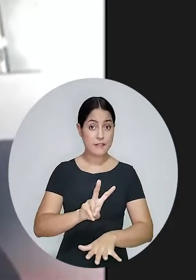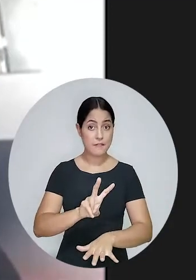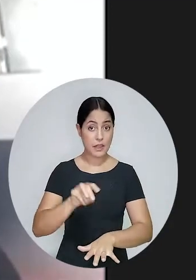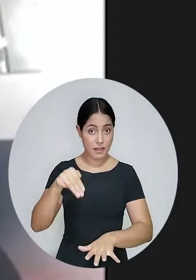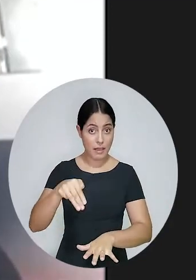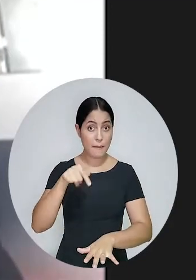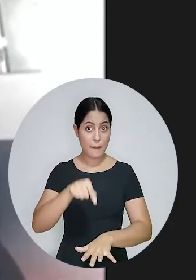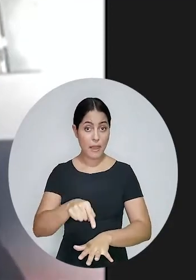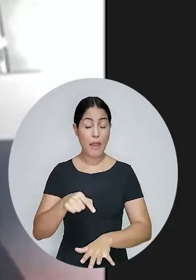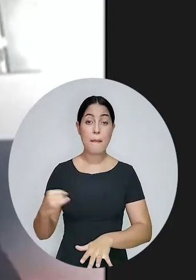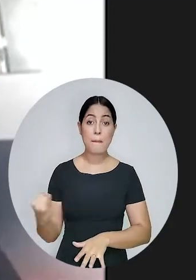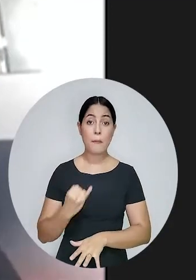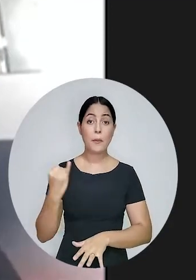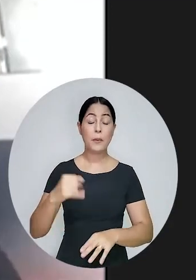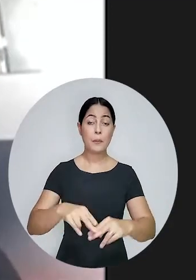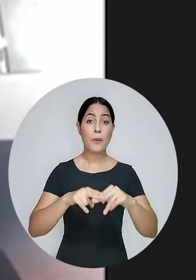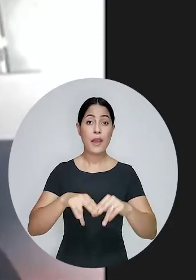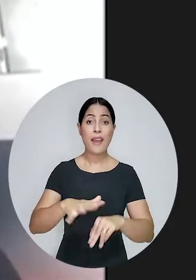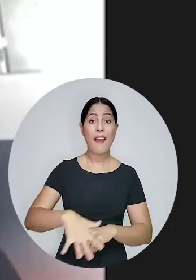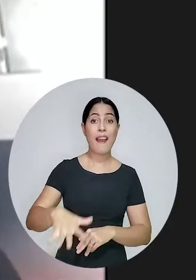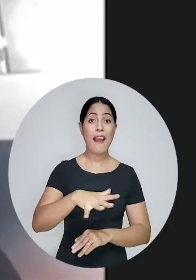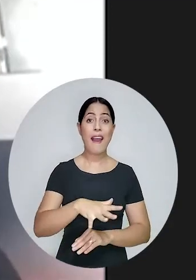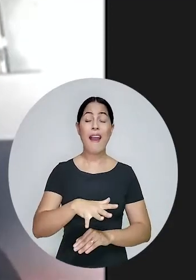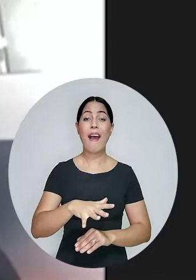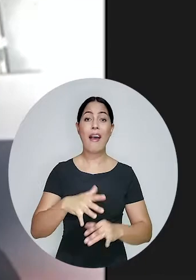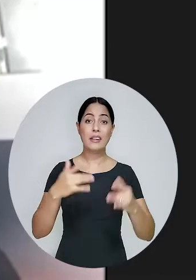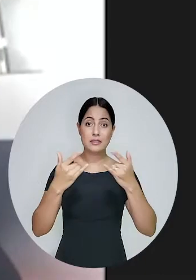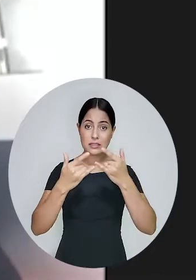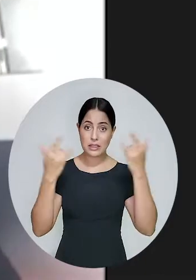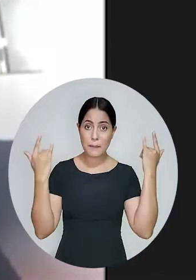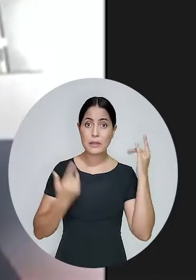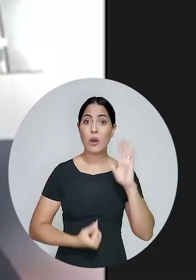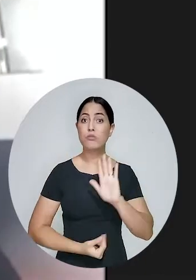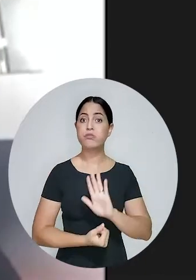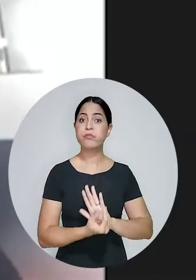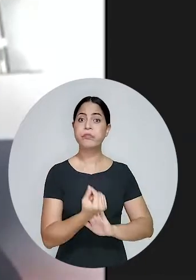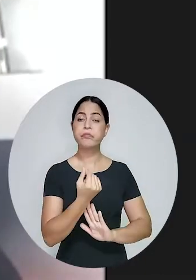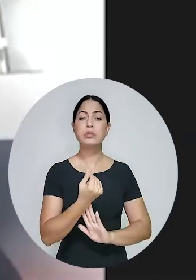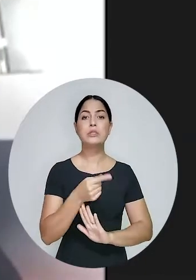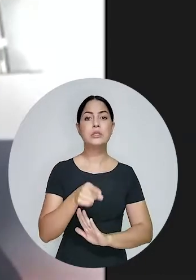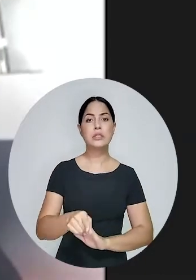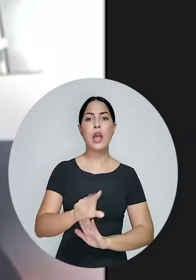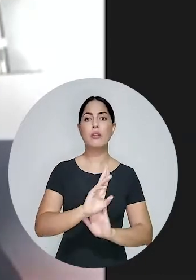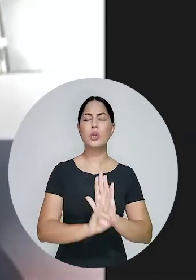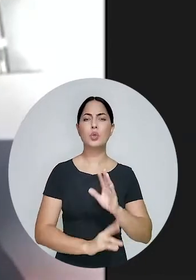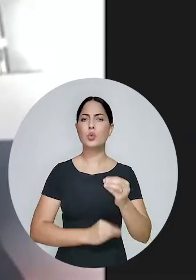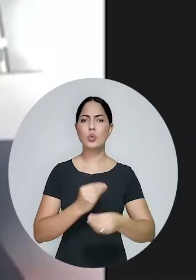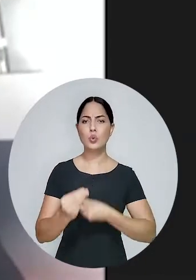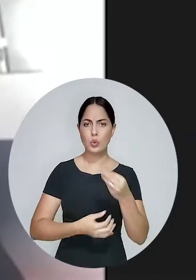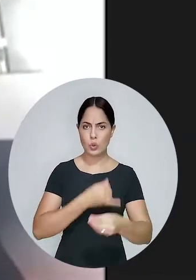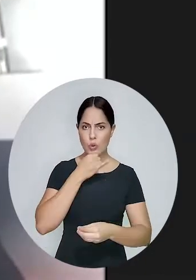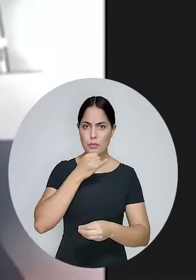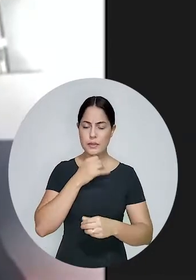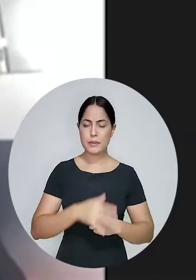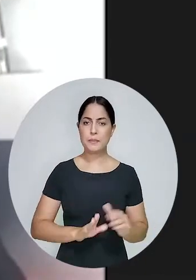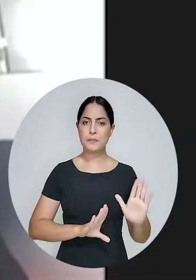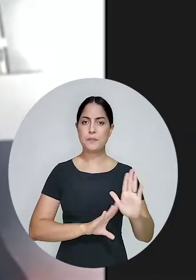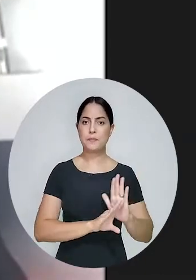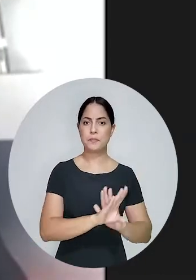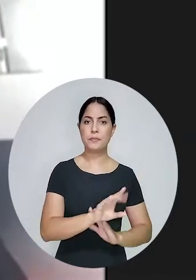abertas, fundos de investimento, corretoras de valores mobiliários, plataformas de